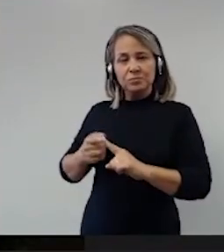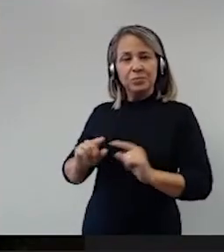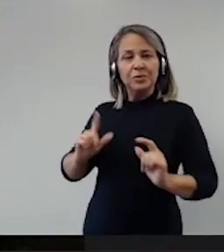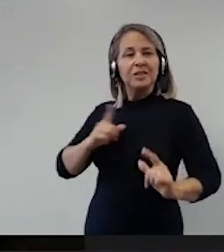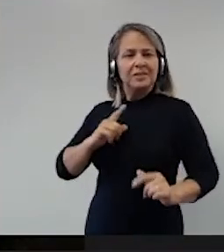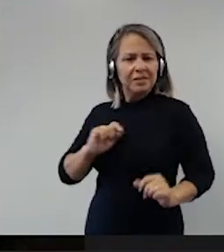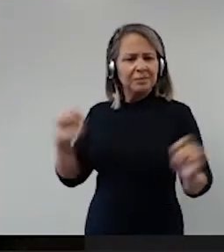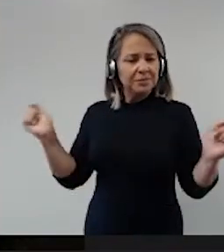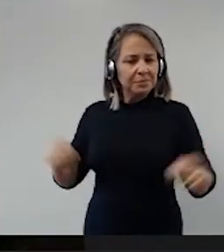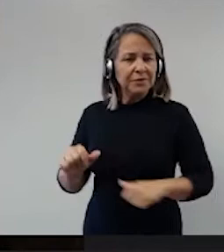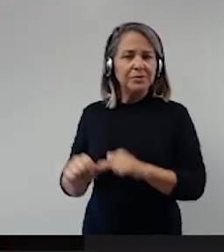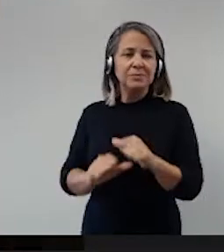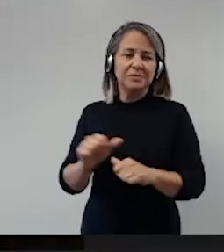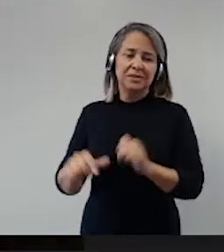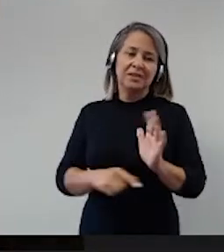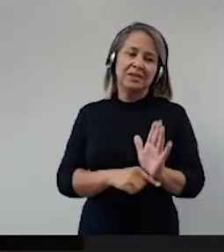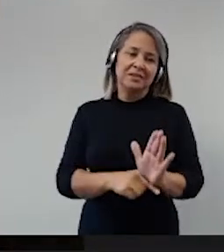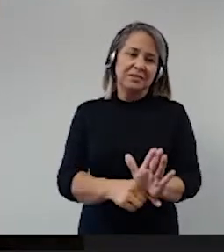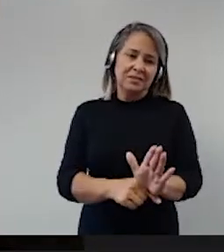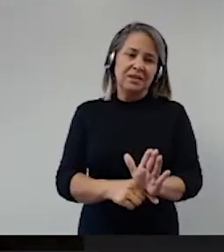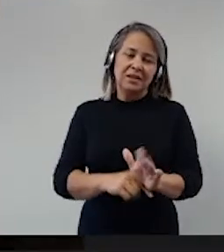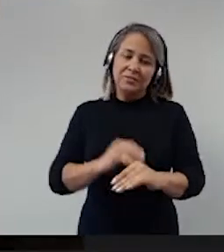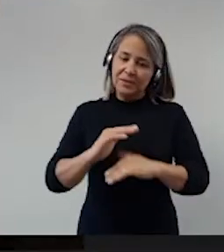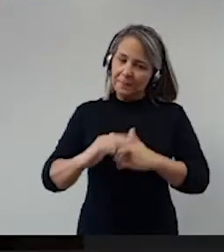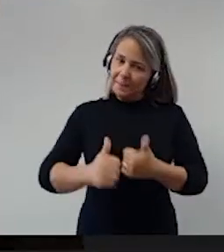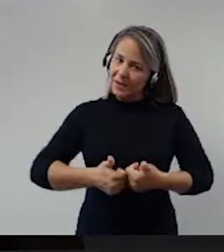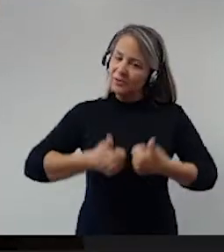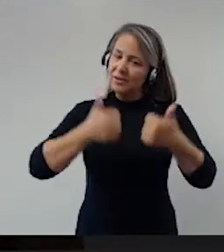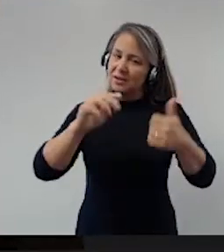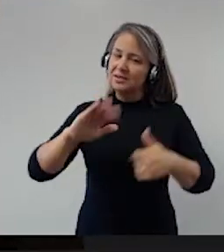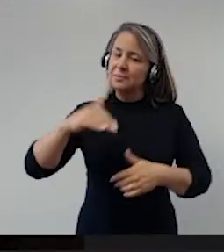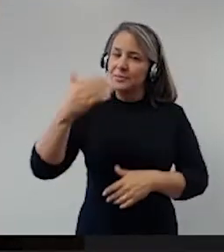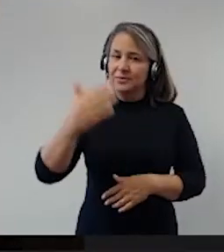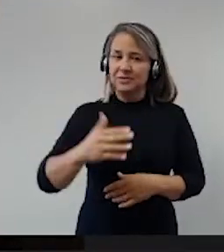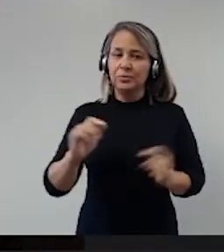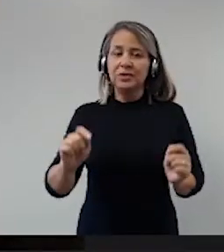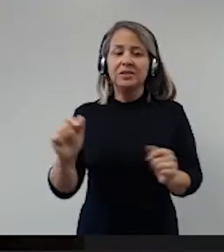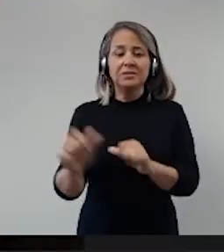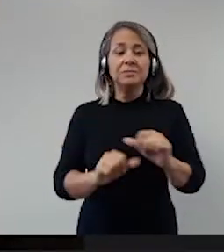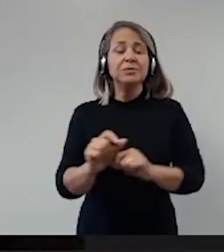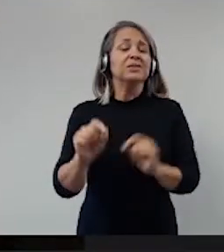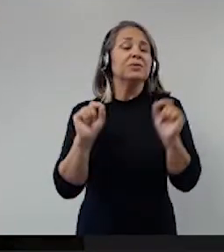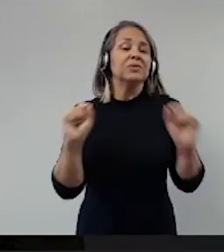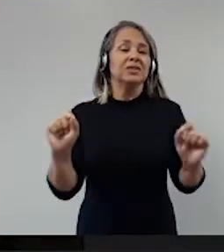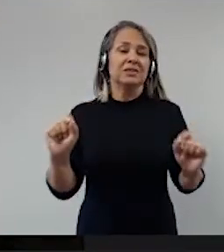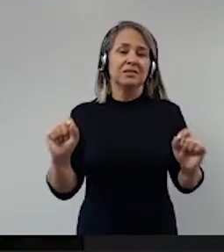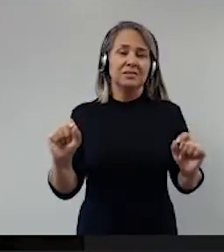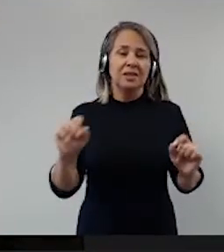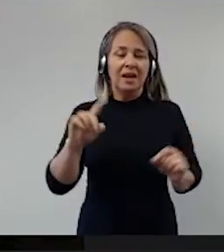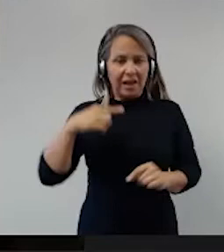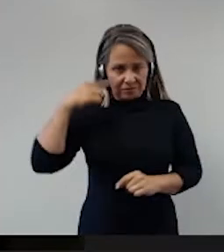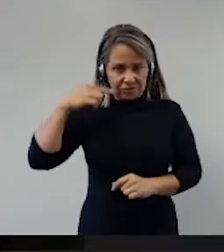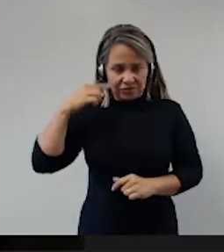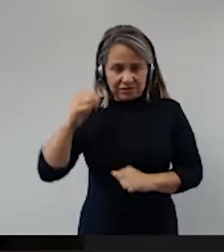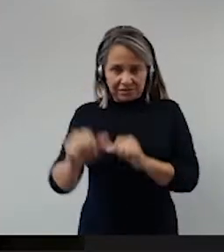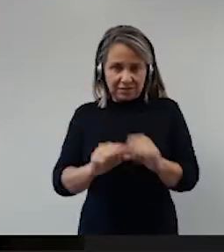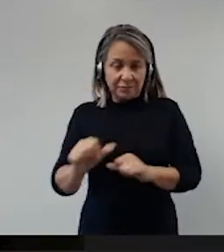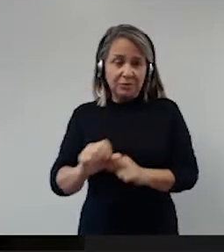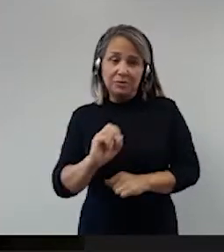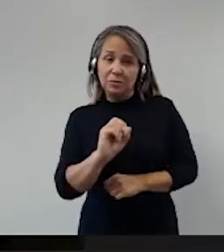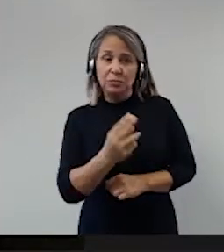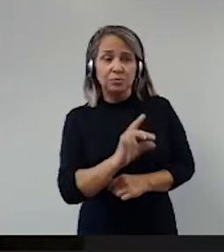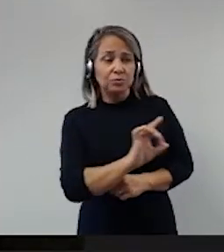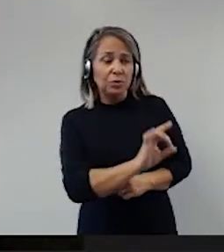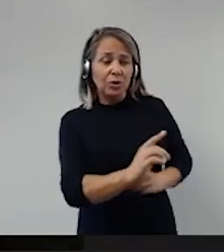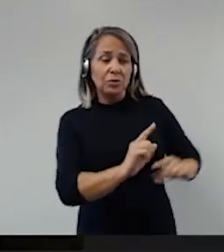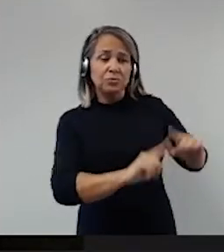e que certamente serão aprimoradas com o decorrer do tempo. O que estaria mudando, né? Será se é a advocacia que muda ou se são apenas